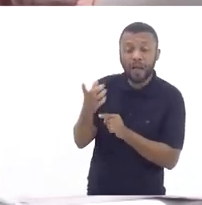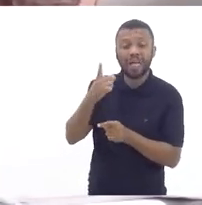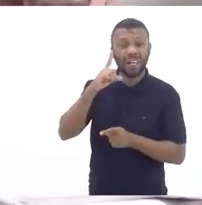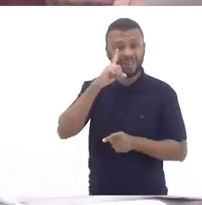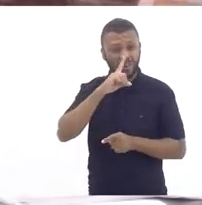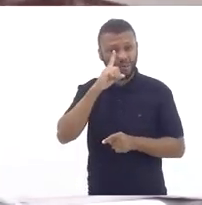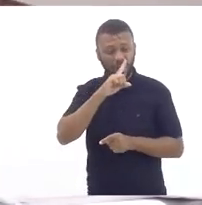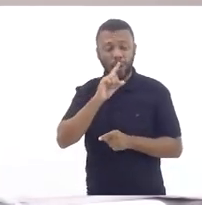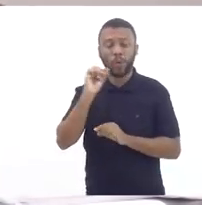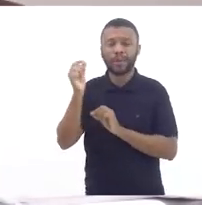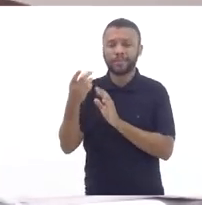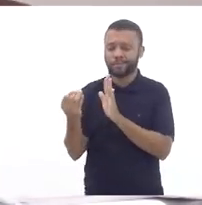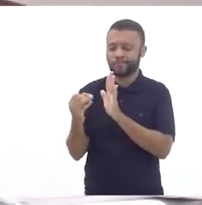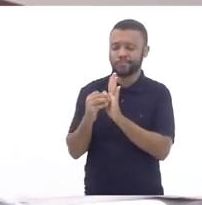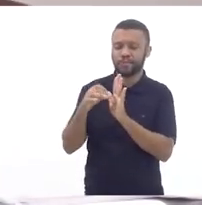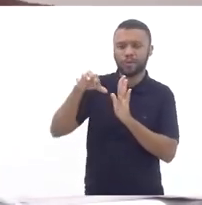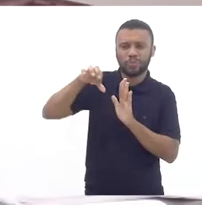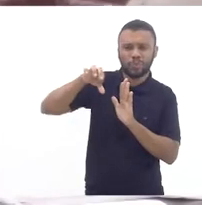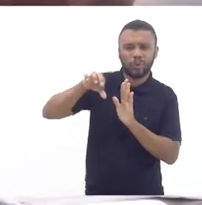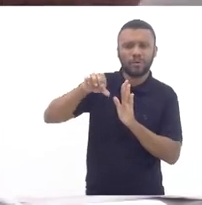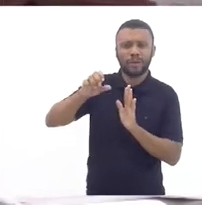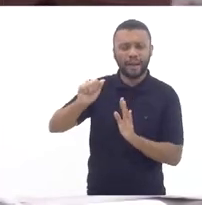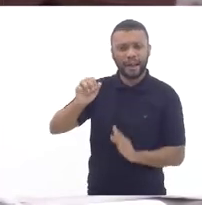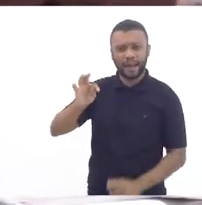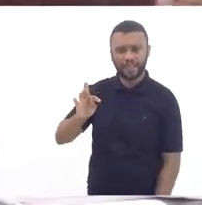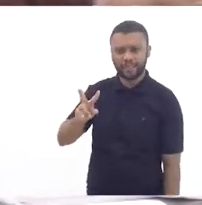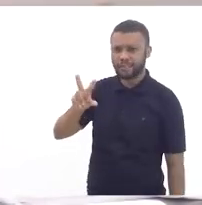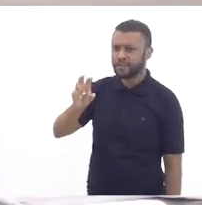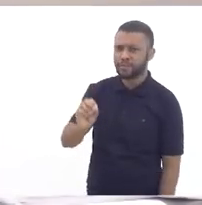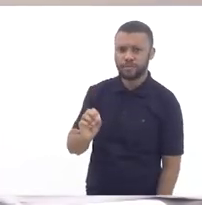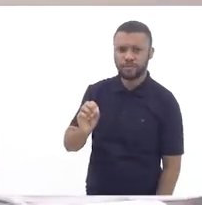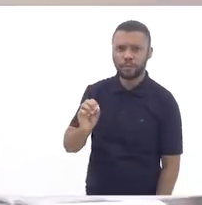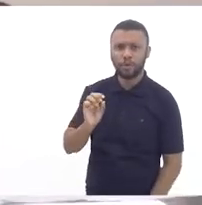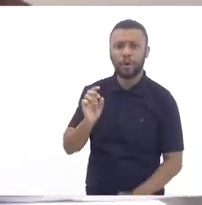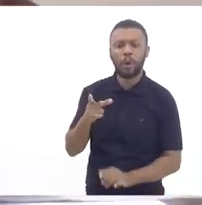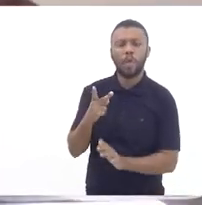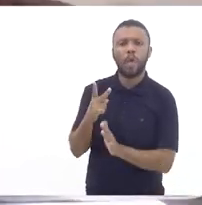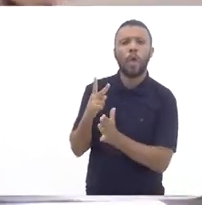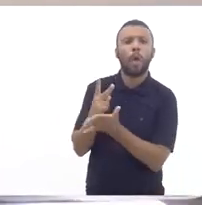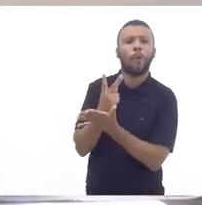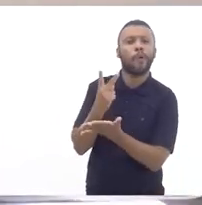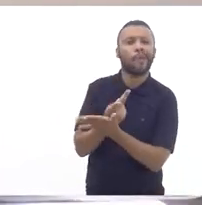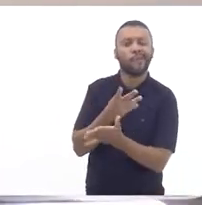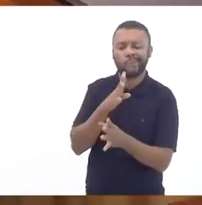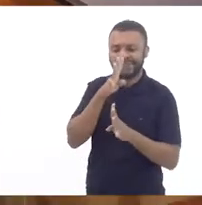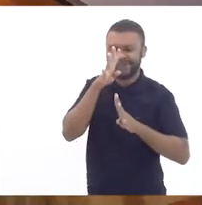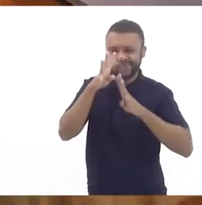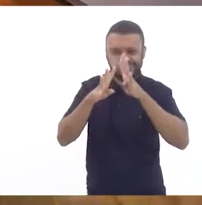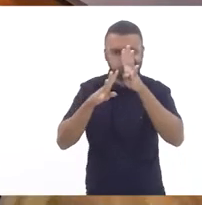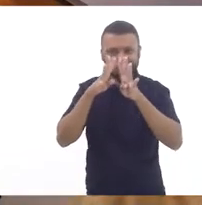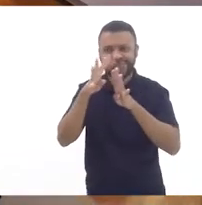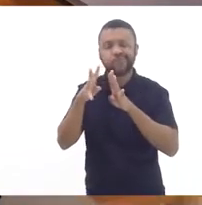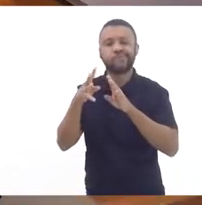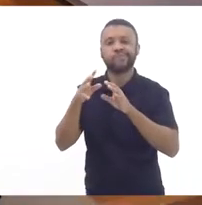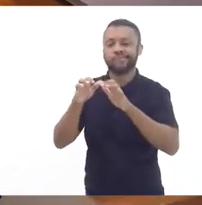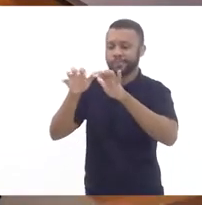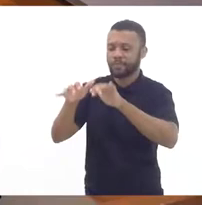no nono aditivo, por gentileza, Luiz Paulo. O erro de grandeza que eles colocaram, encaminharam para essa